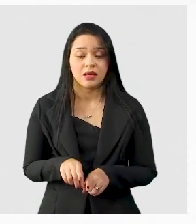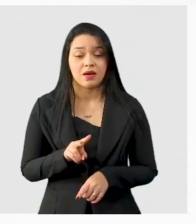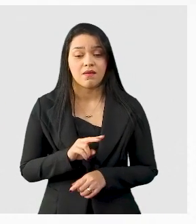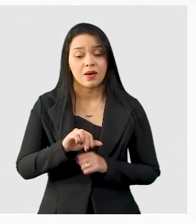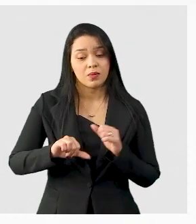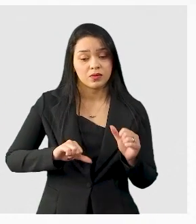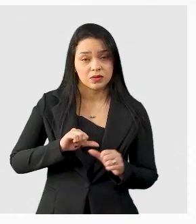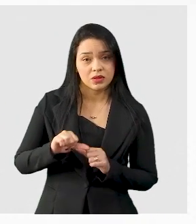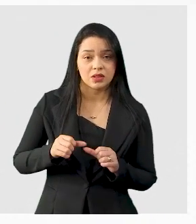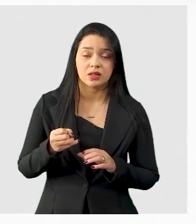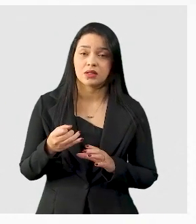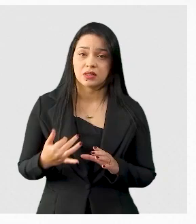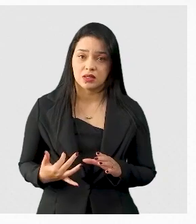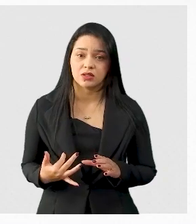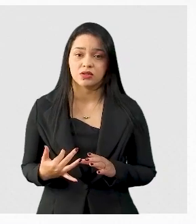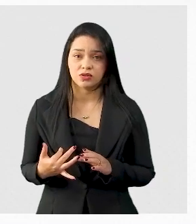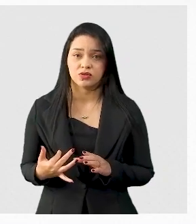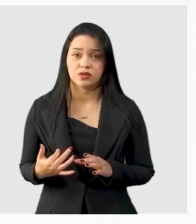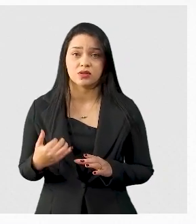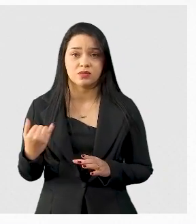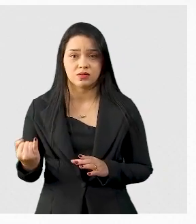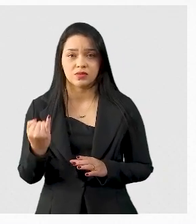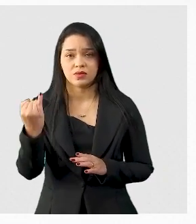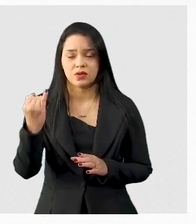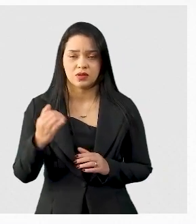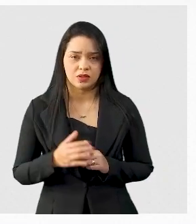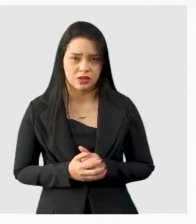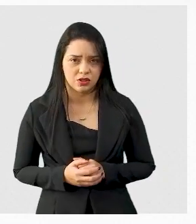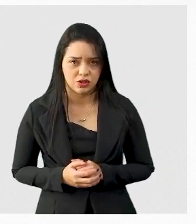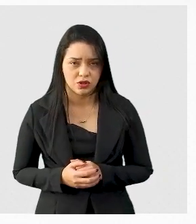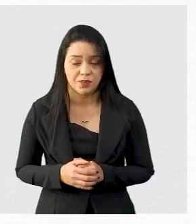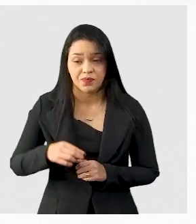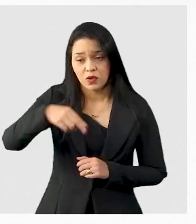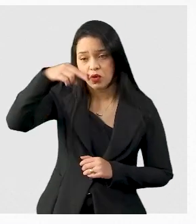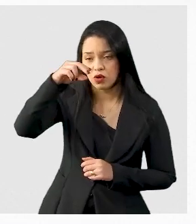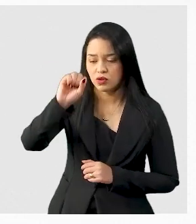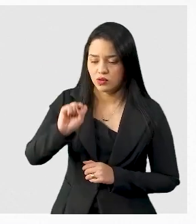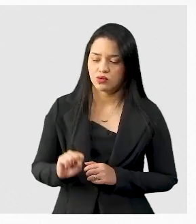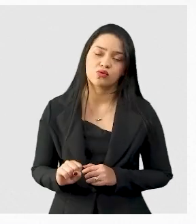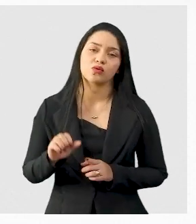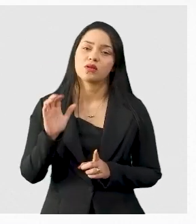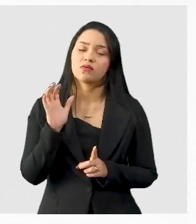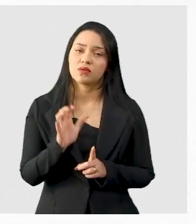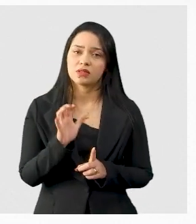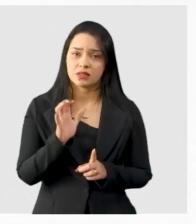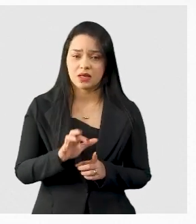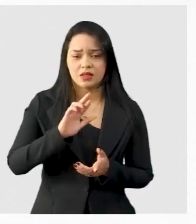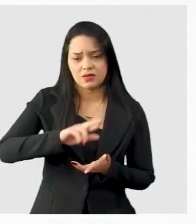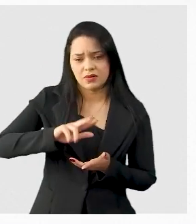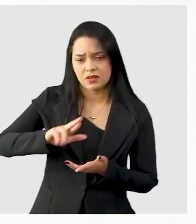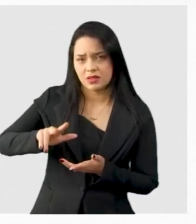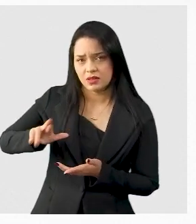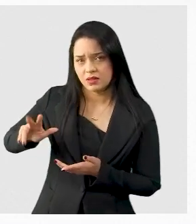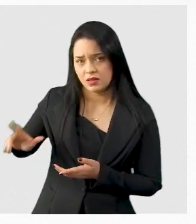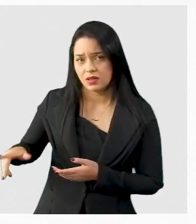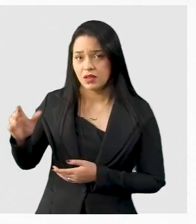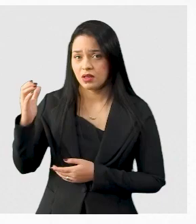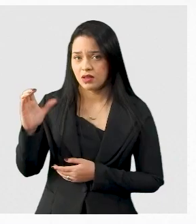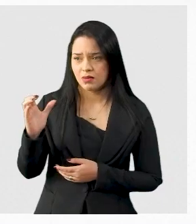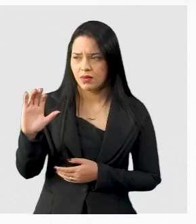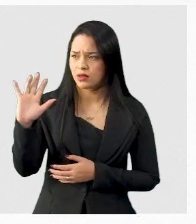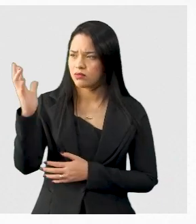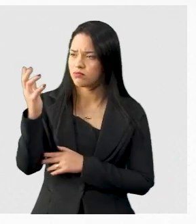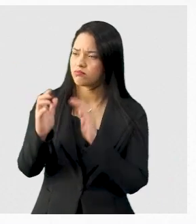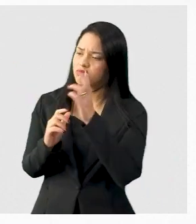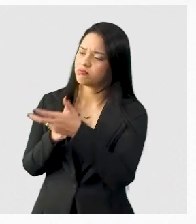dar características importantes para o território nacional. O sentido norte-sul vai influenciar na grande diversidade climatobotânica, ou